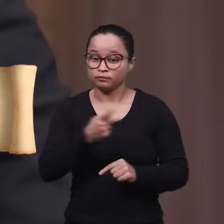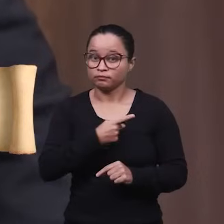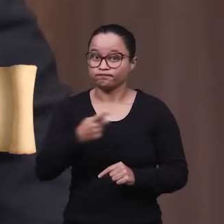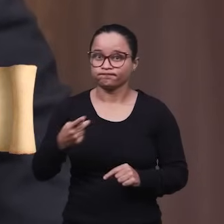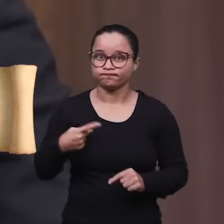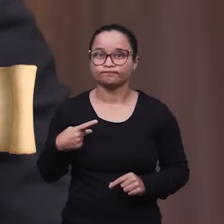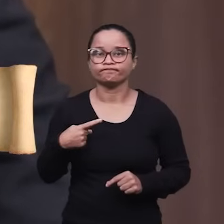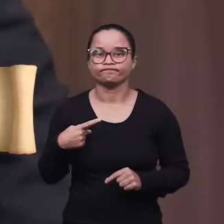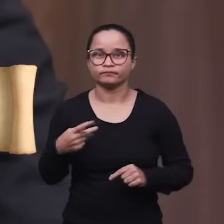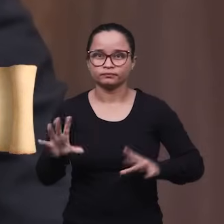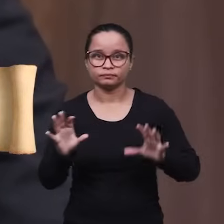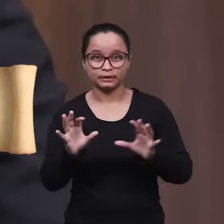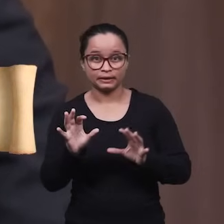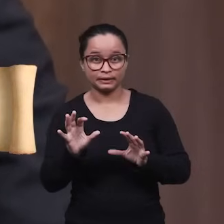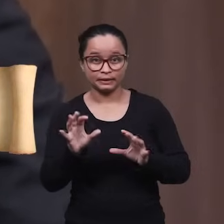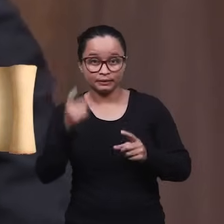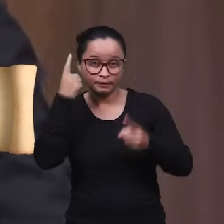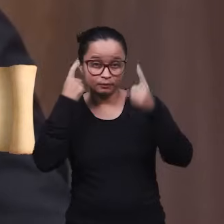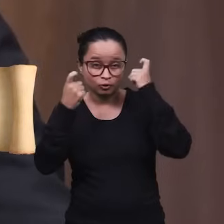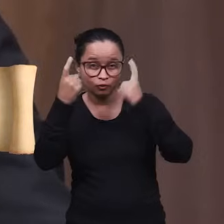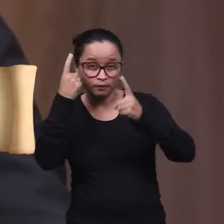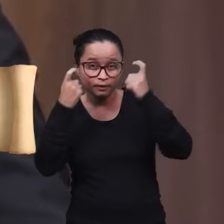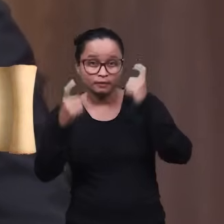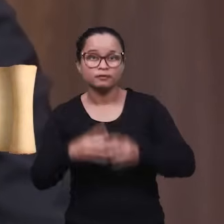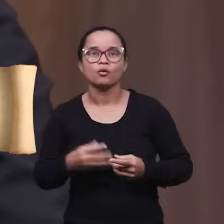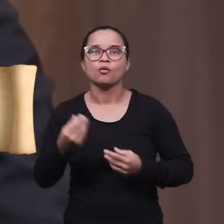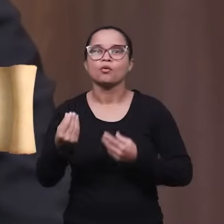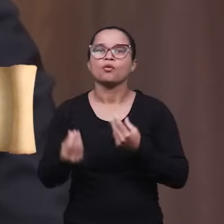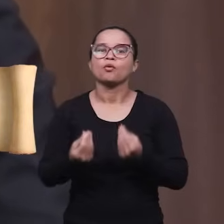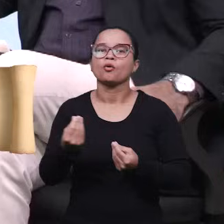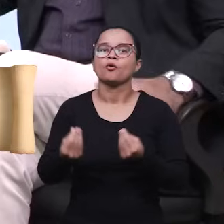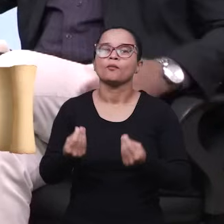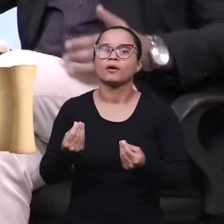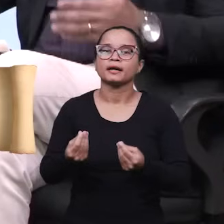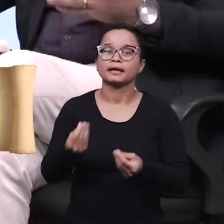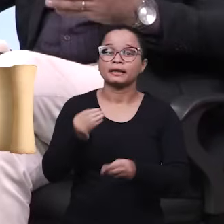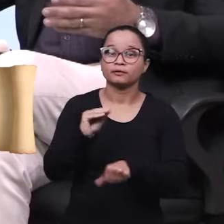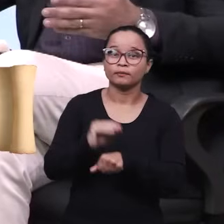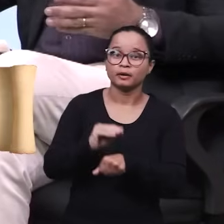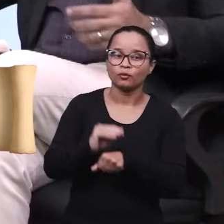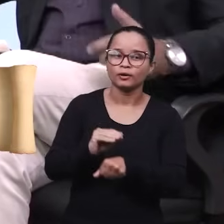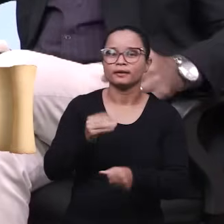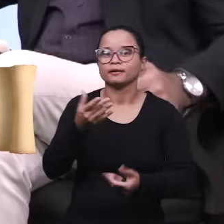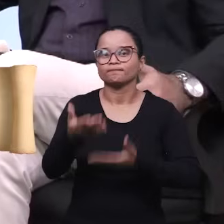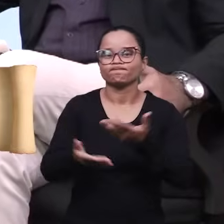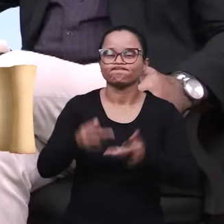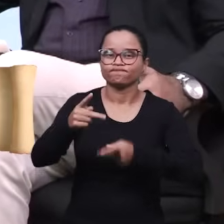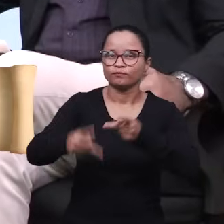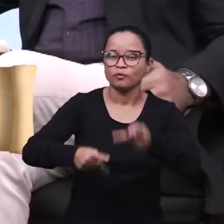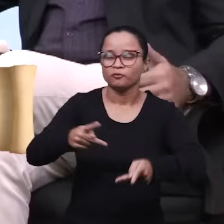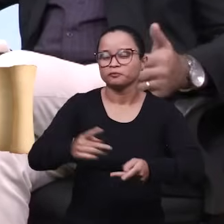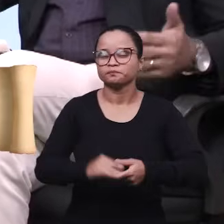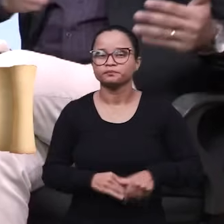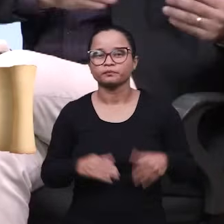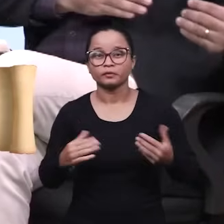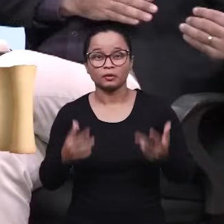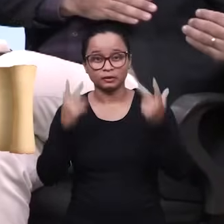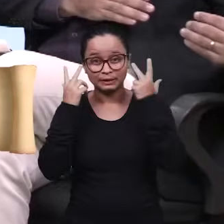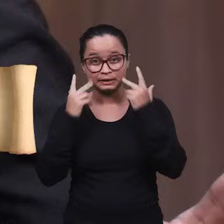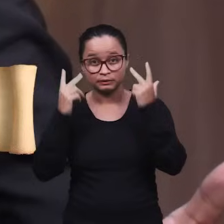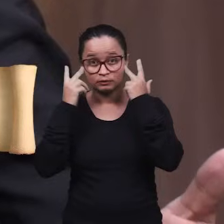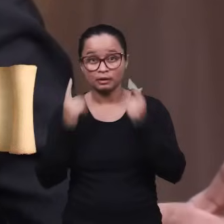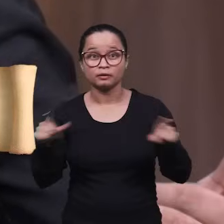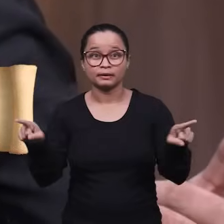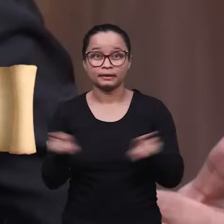que se preocupa em saber como vai o rebanho. E, naturalmente, as interferências